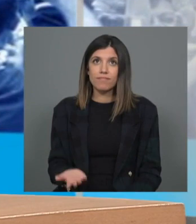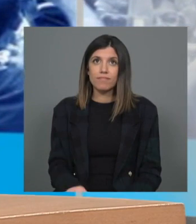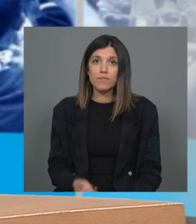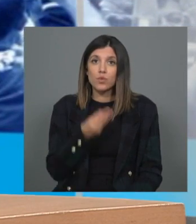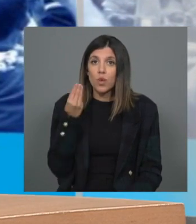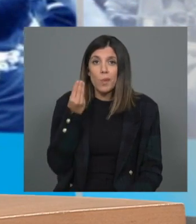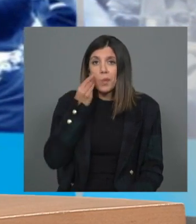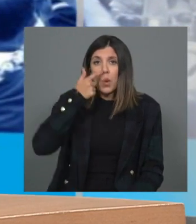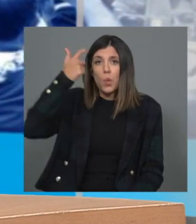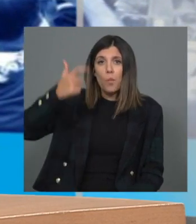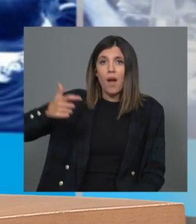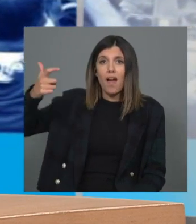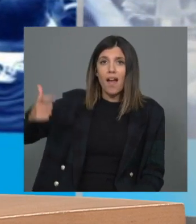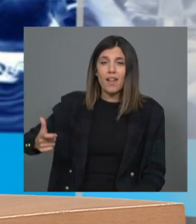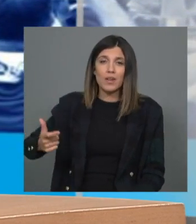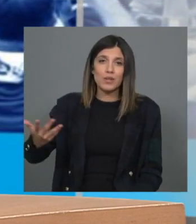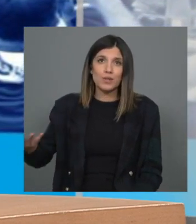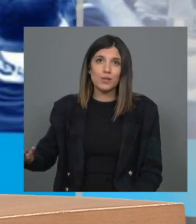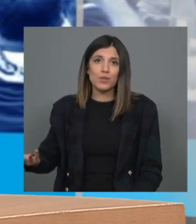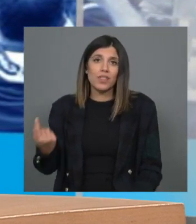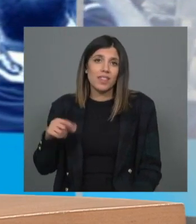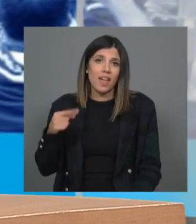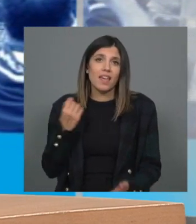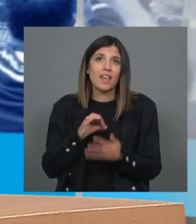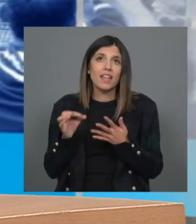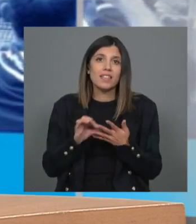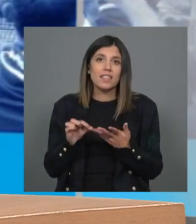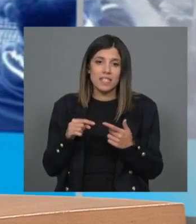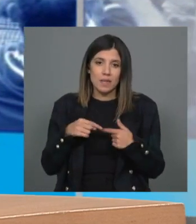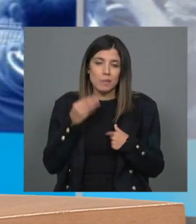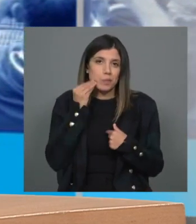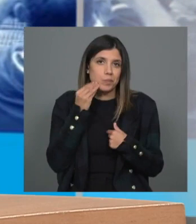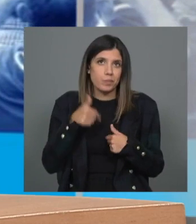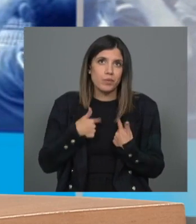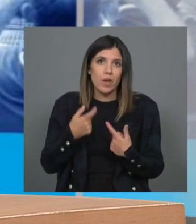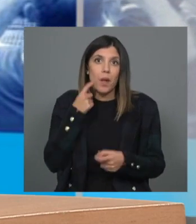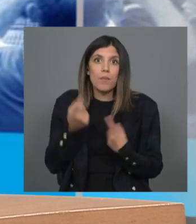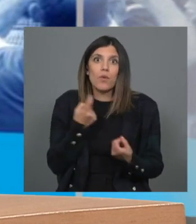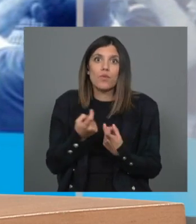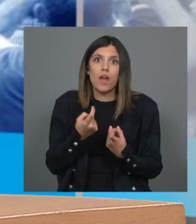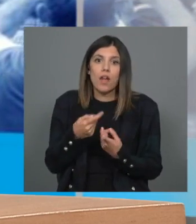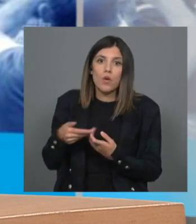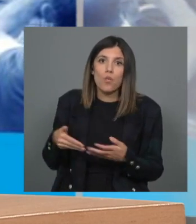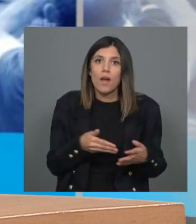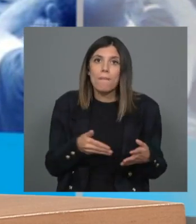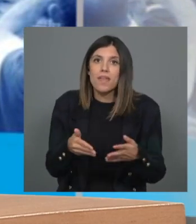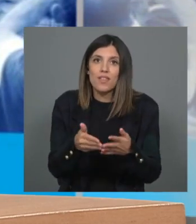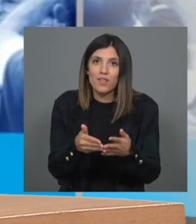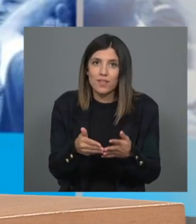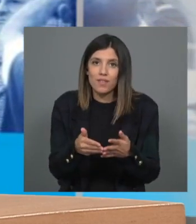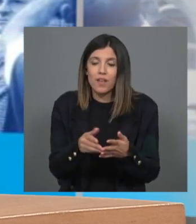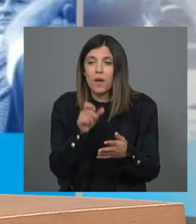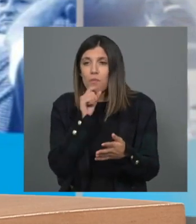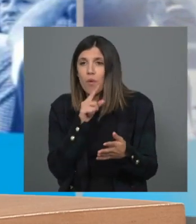humanos e, portanto, têm todos esta característica da natureza humana que é procurar um sentido para as coisas. E, portanto, isso pode estar mais apagado, pode